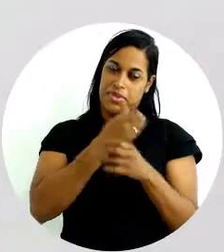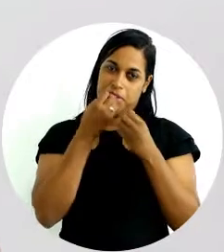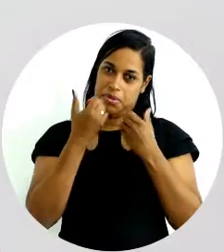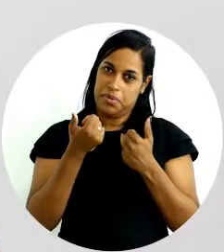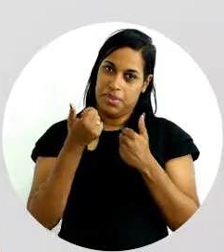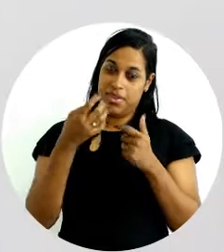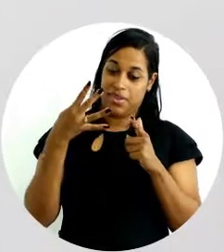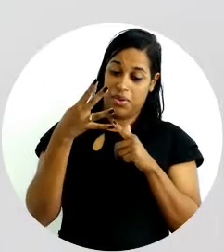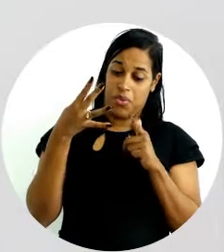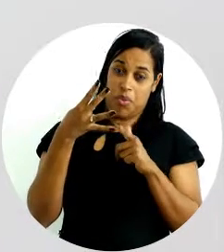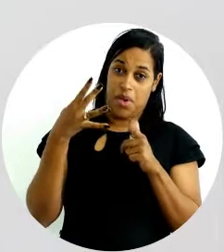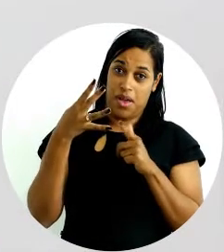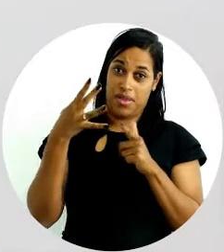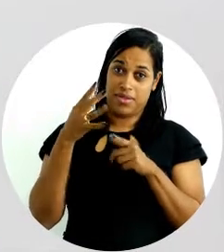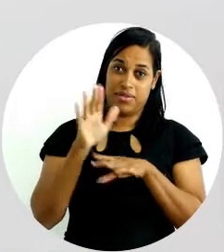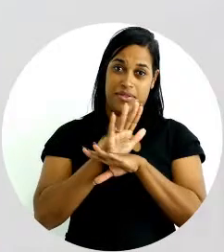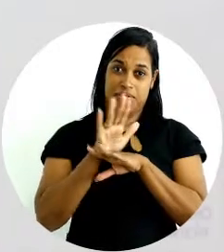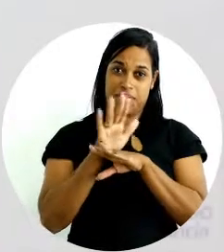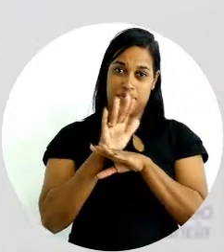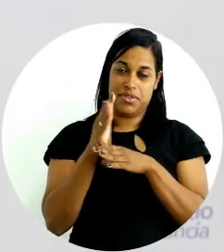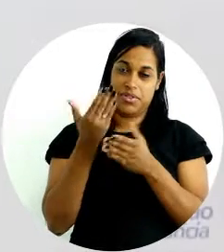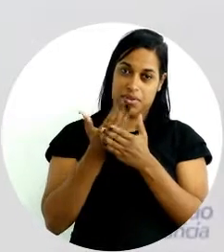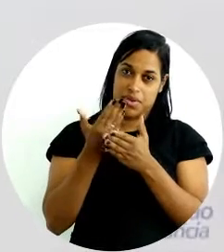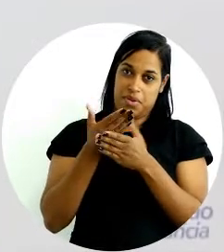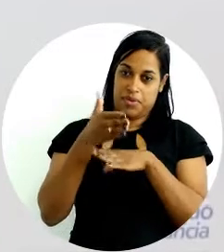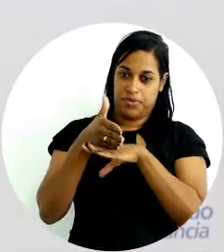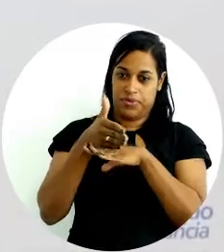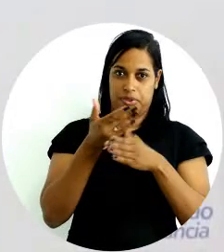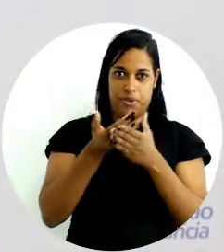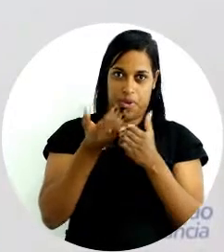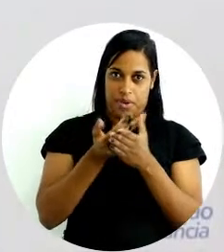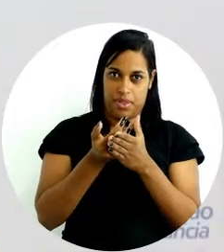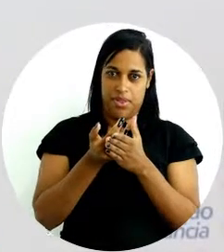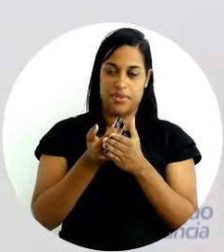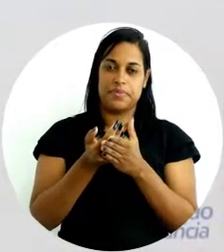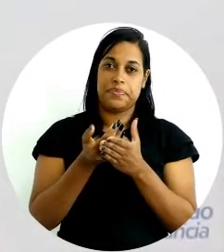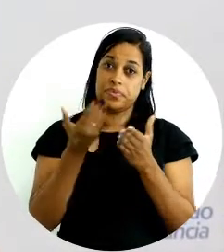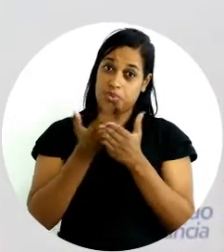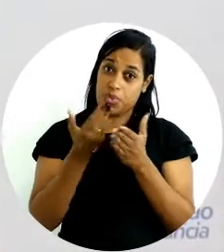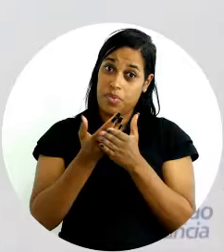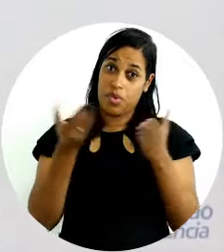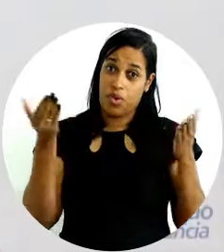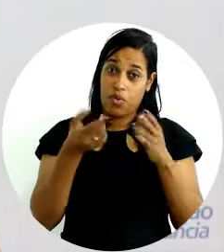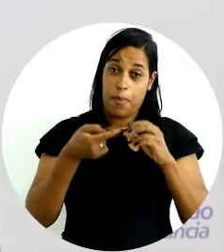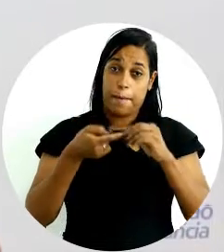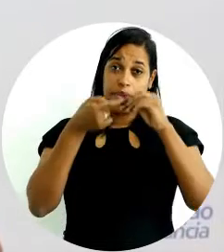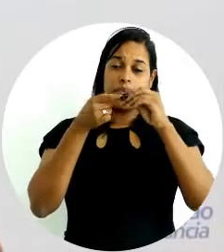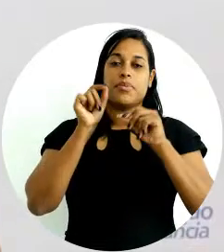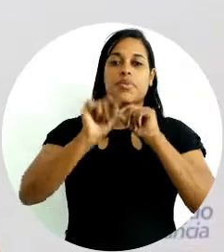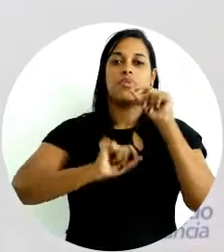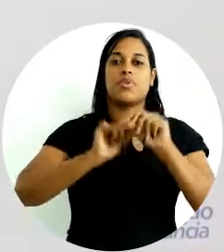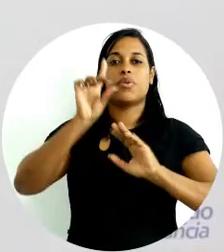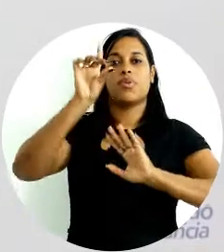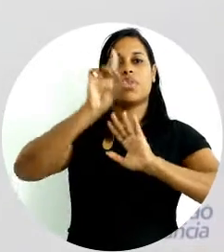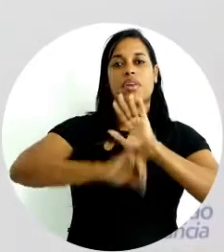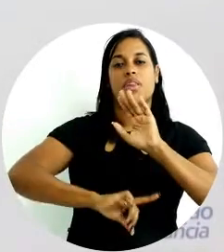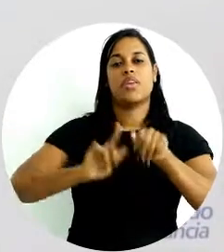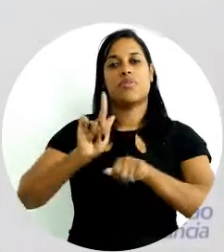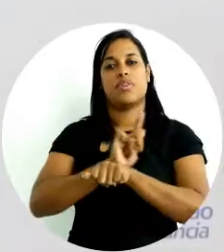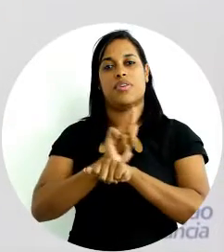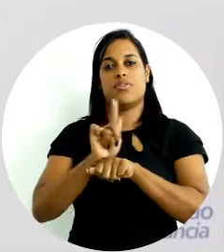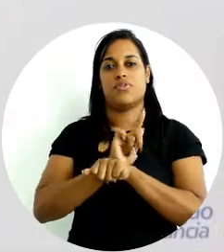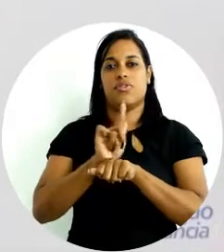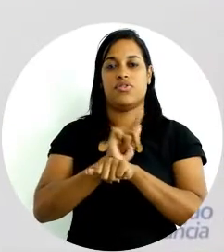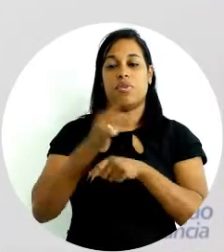Olá, amigos, estamos aqui na nossa quarta videoaula e estudaremos os principais aspectos do direito